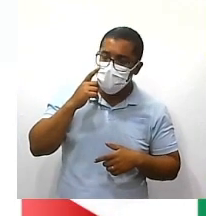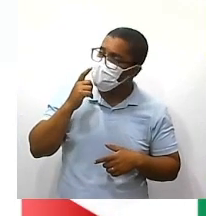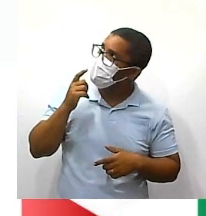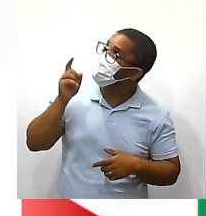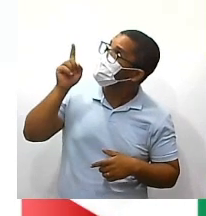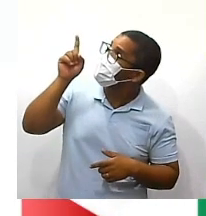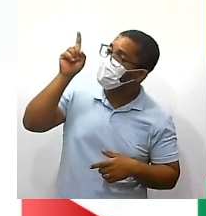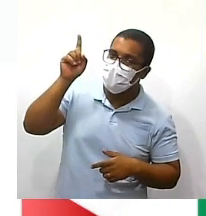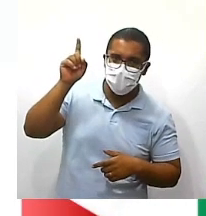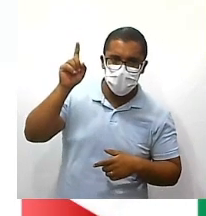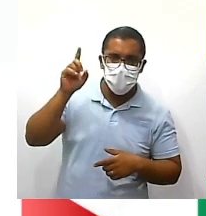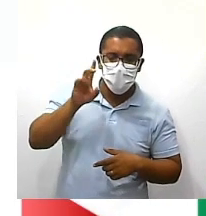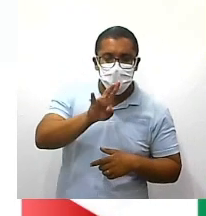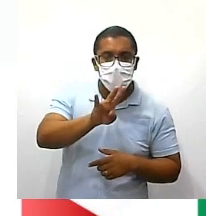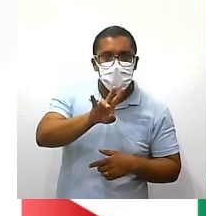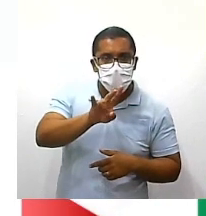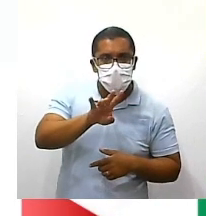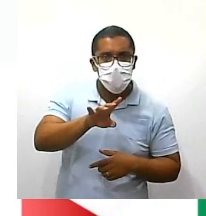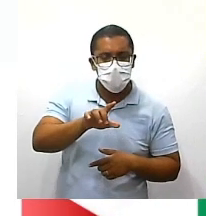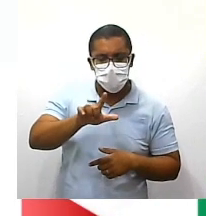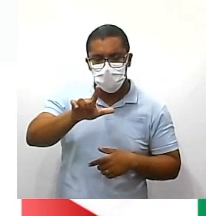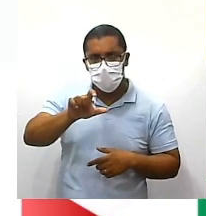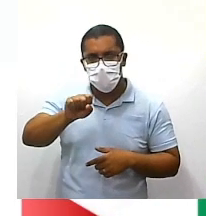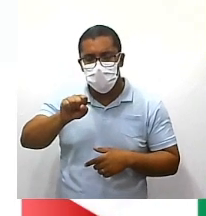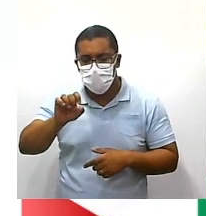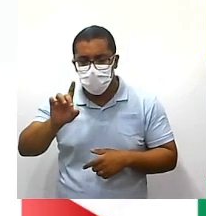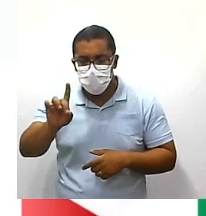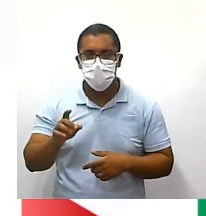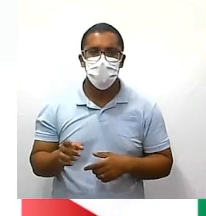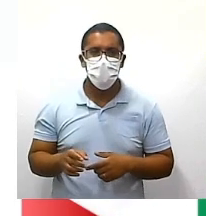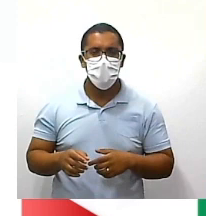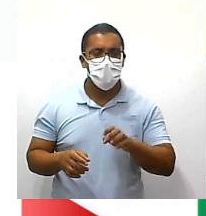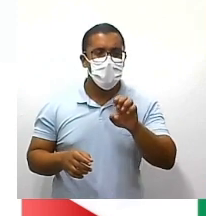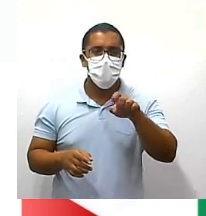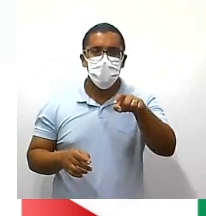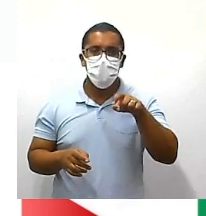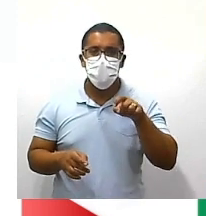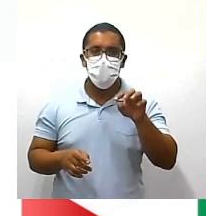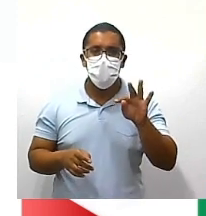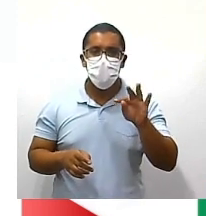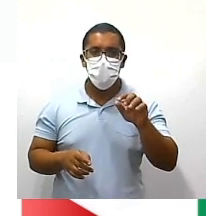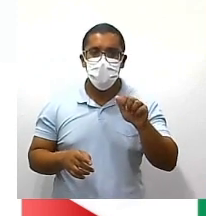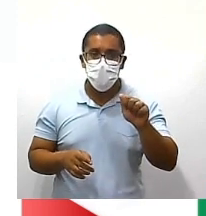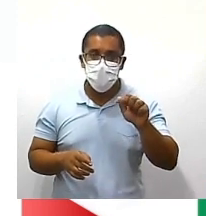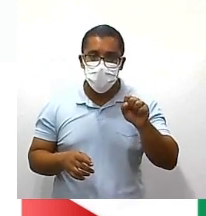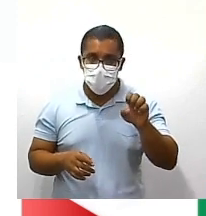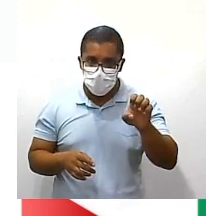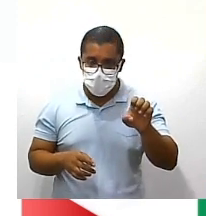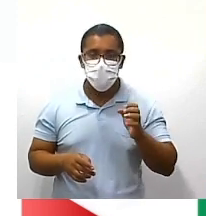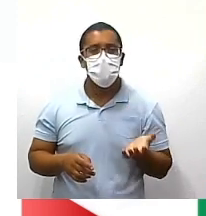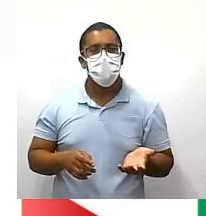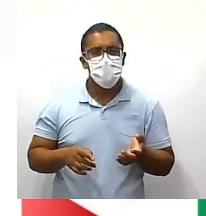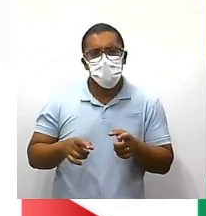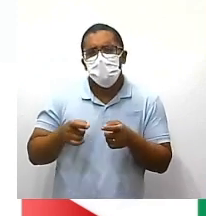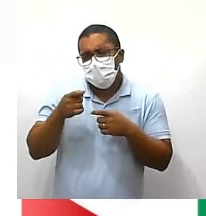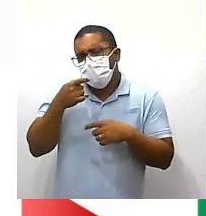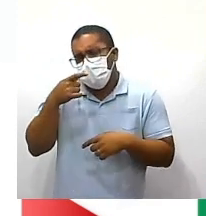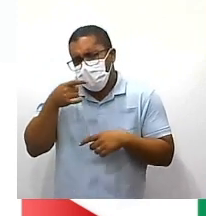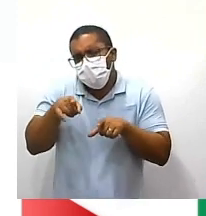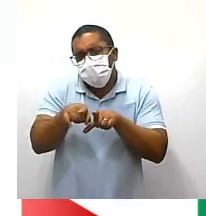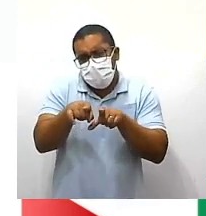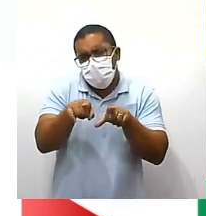como a maconha, o LSD, o êxtase e também os remédios que